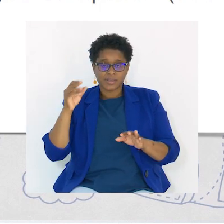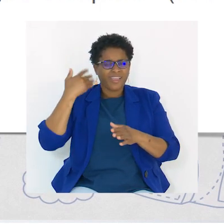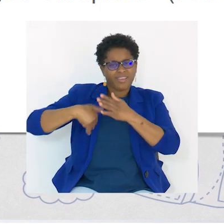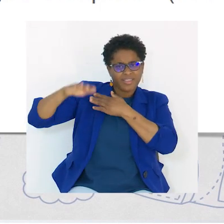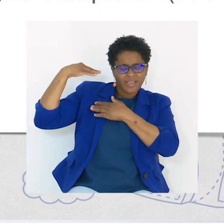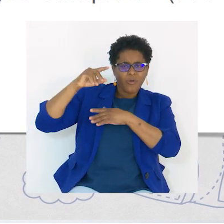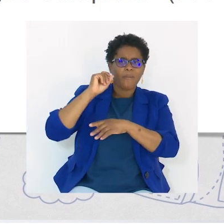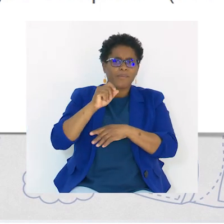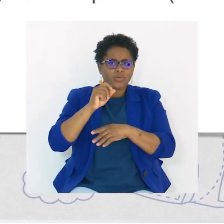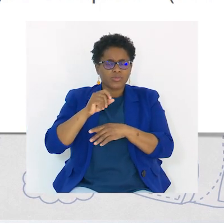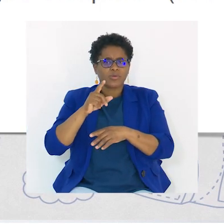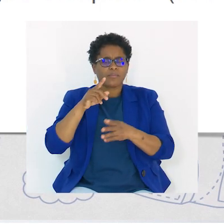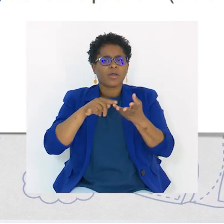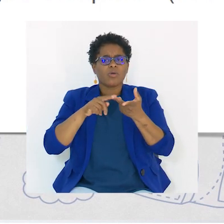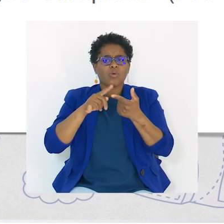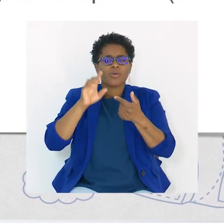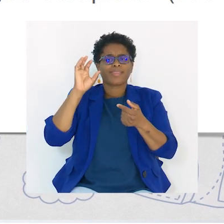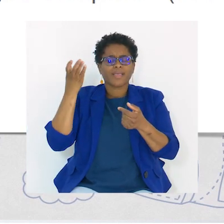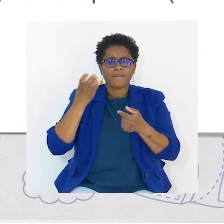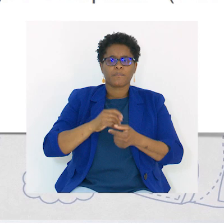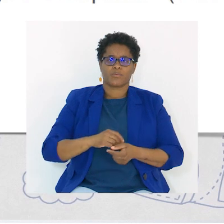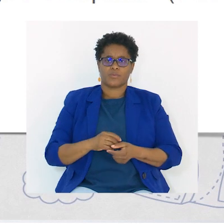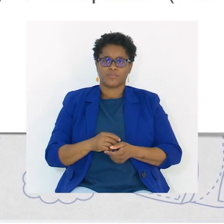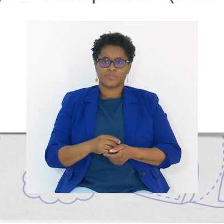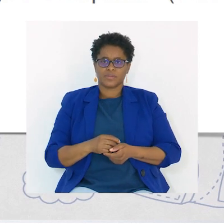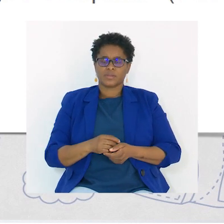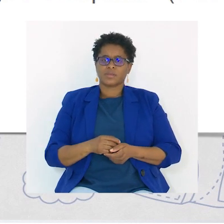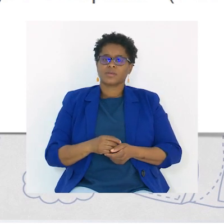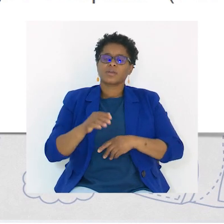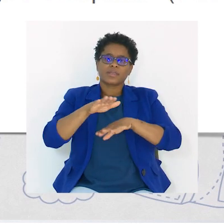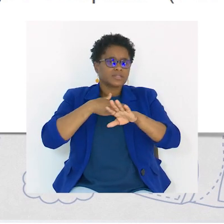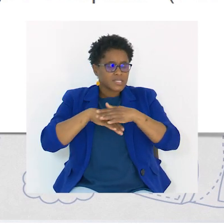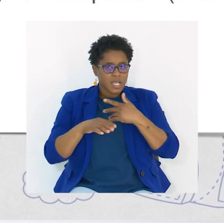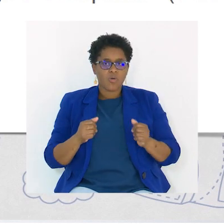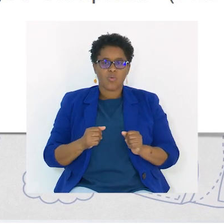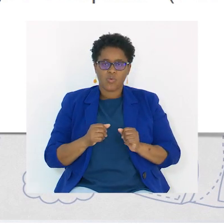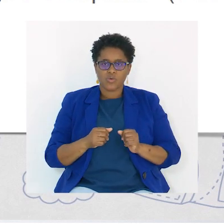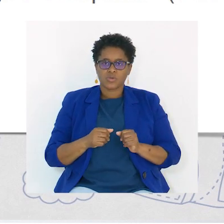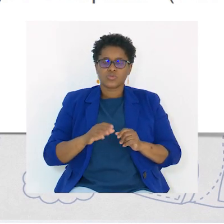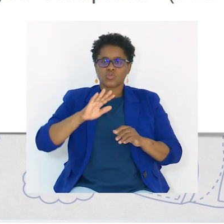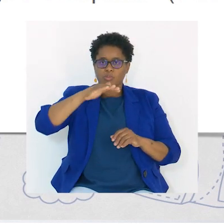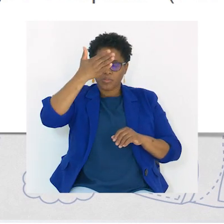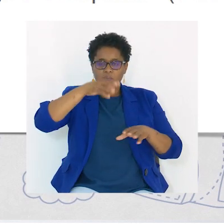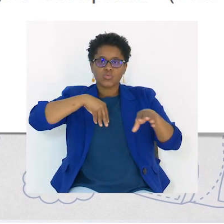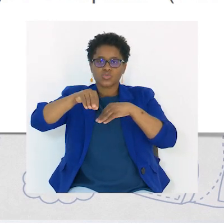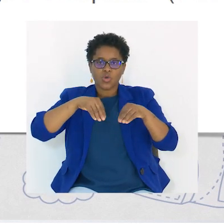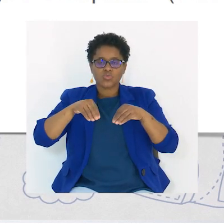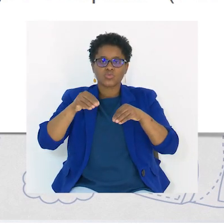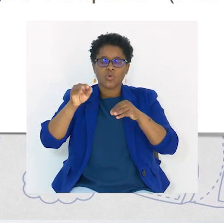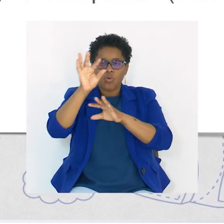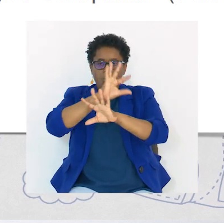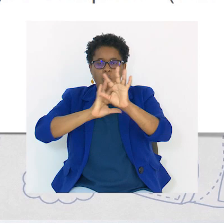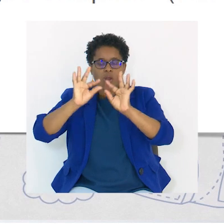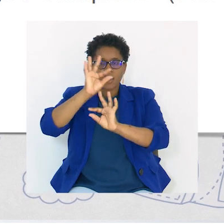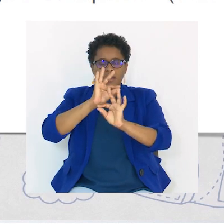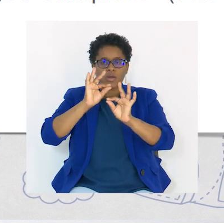para a contagem do tempo foi a realização dos primeiros Jogos Olímpicos,